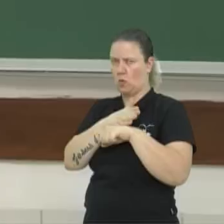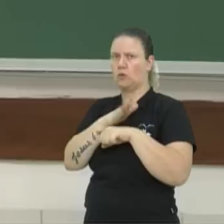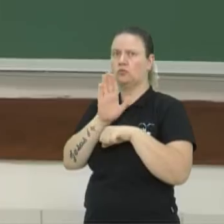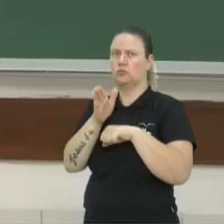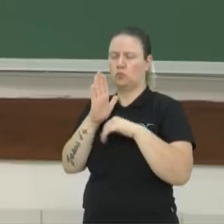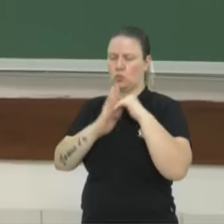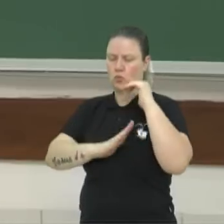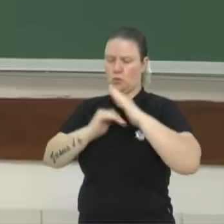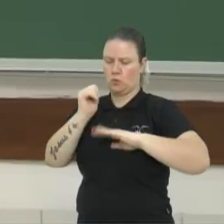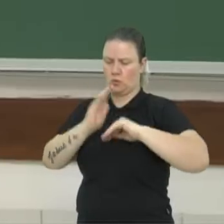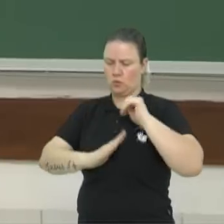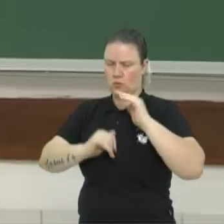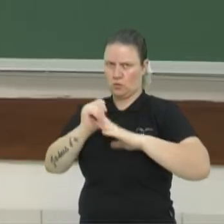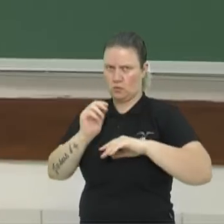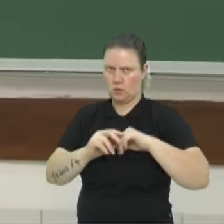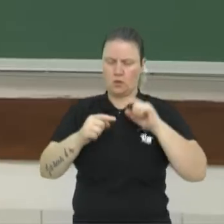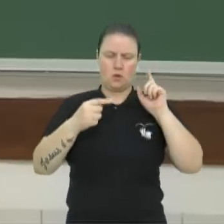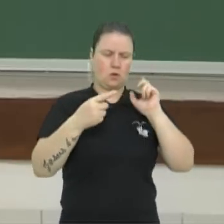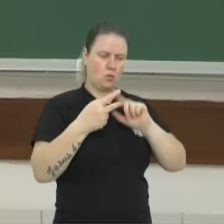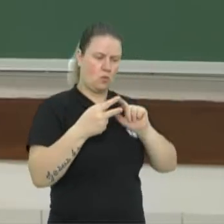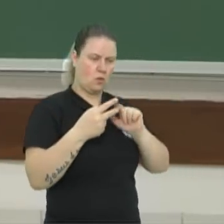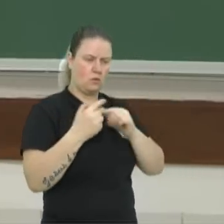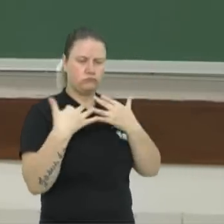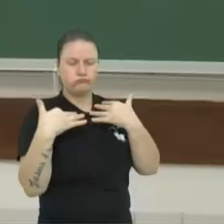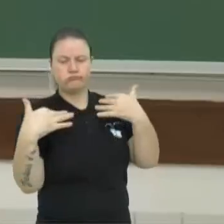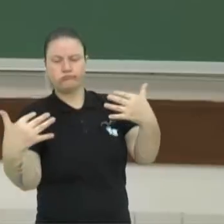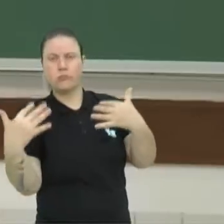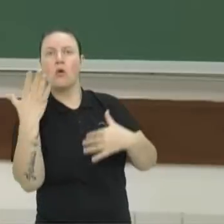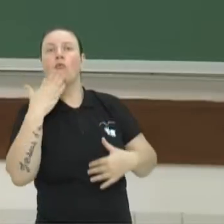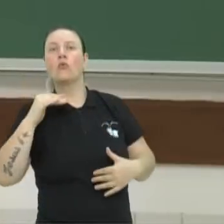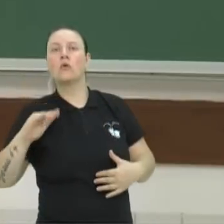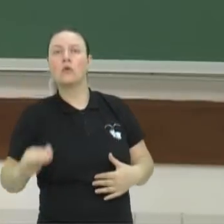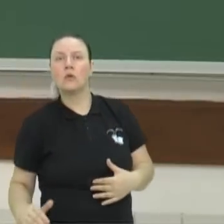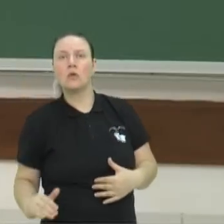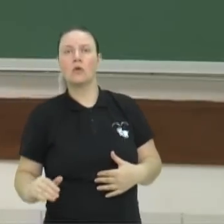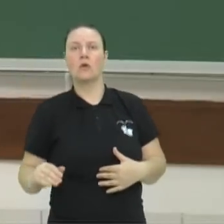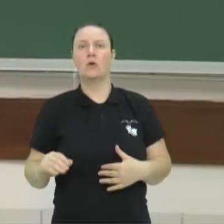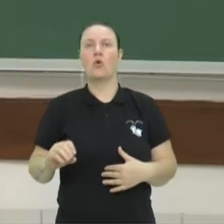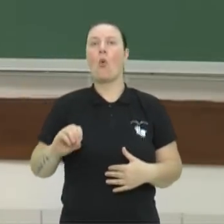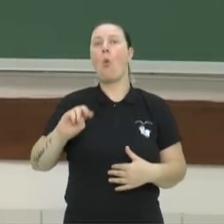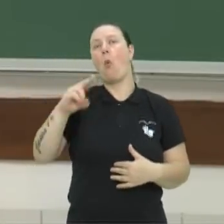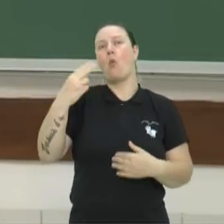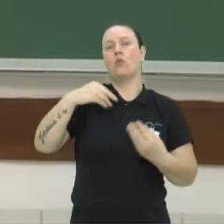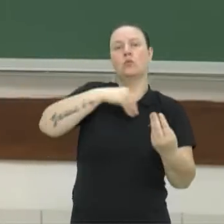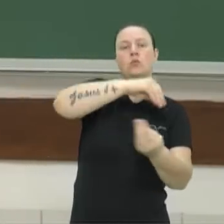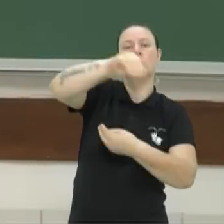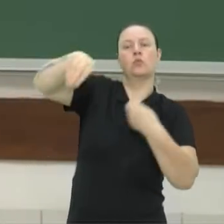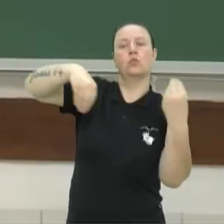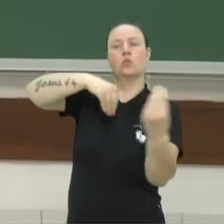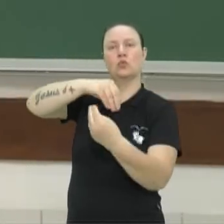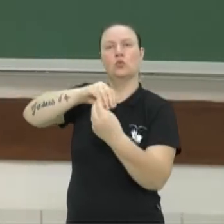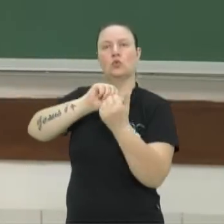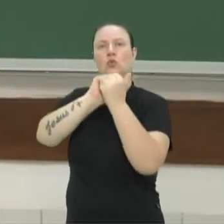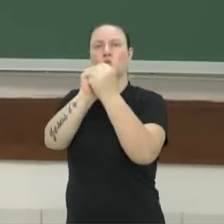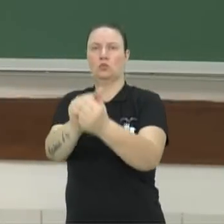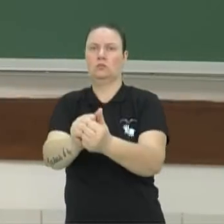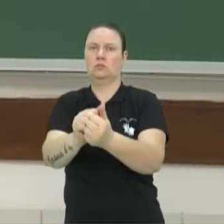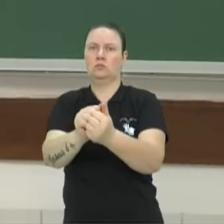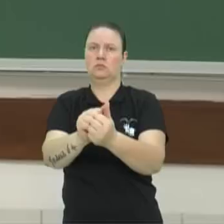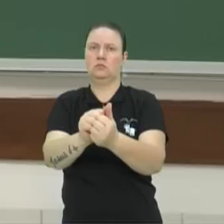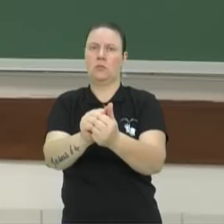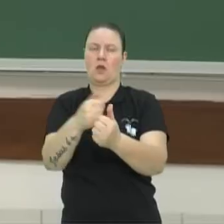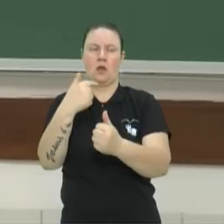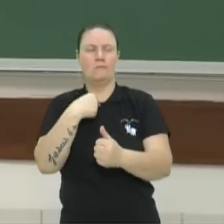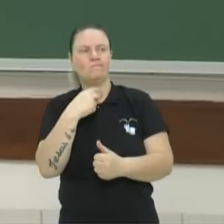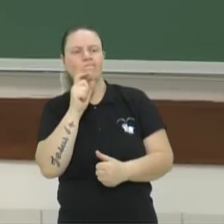são crianças, o meu público é geral. Então, tudo isso interfere na minha fala, né? As palavras